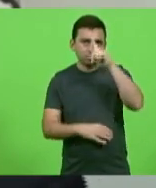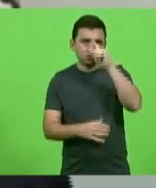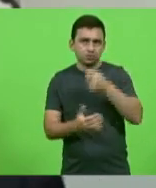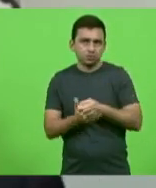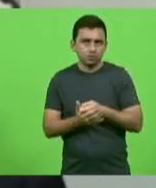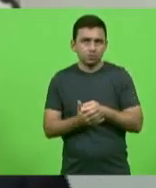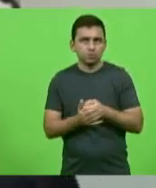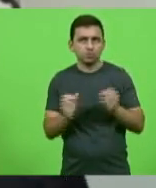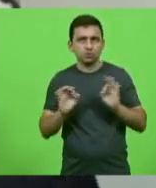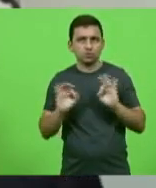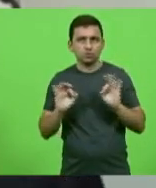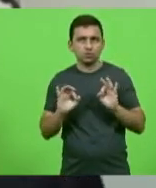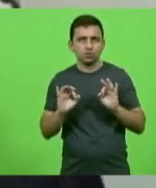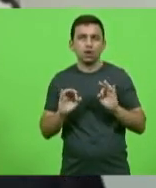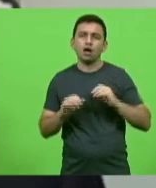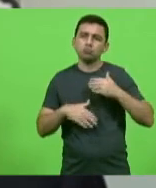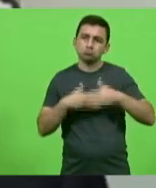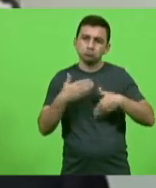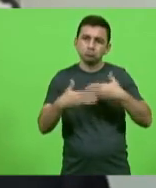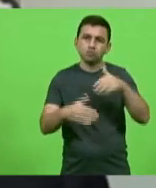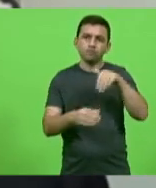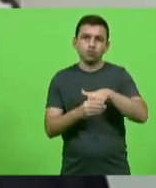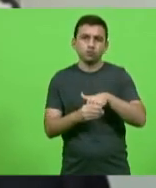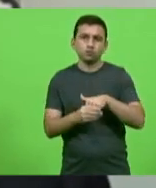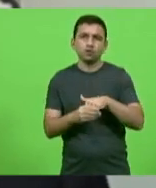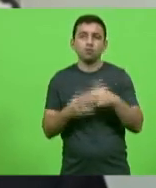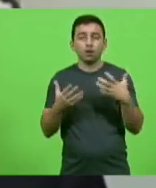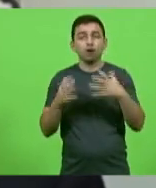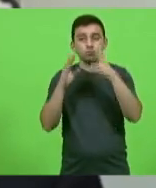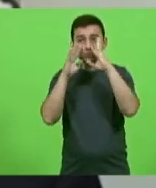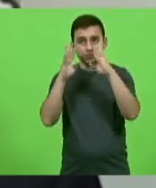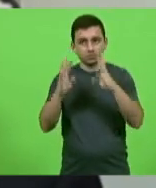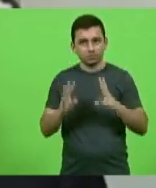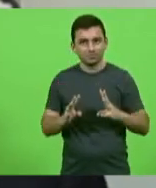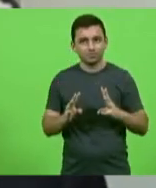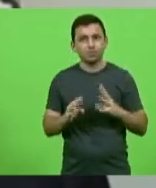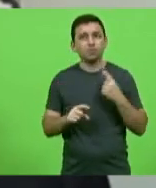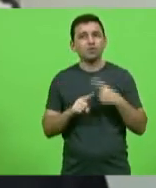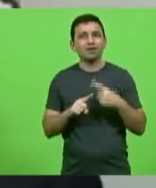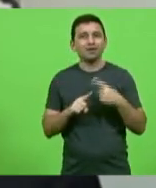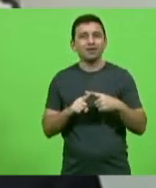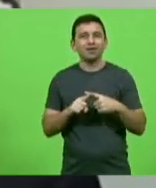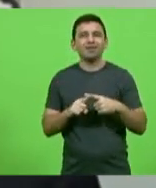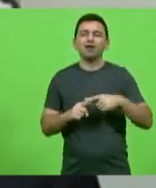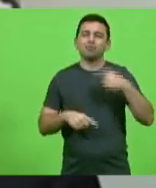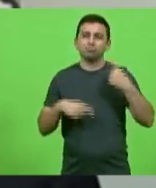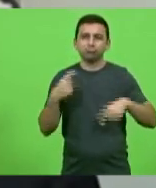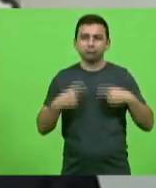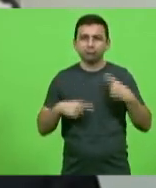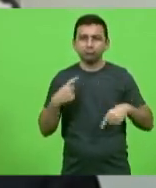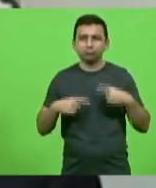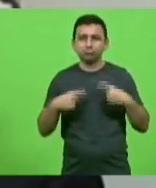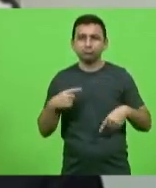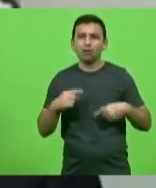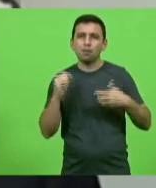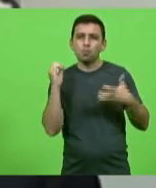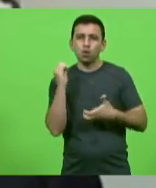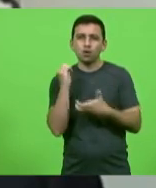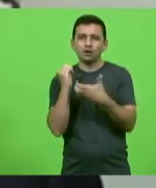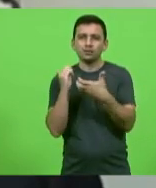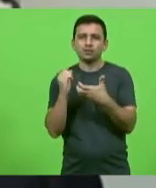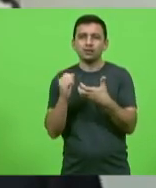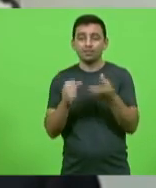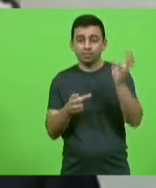decisões E aí nós vamos no transcorrer do voto eu só queria chamar atenção Para esse detalhe porque nós temos debatendo questões burocráticas